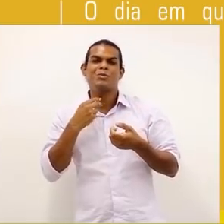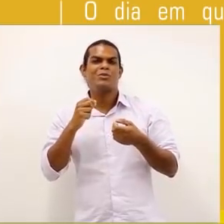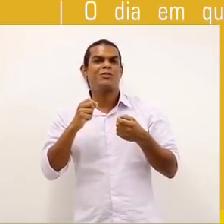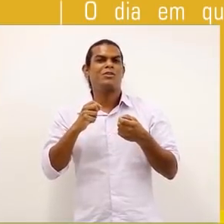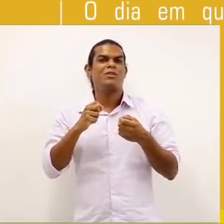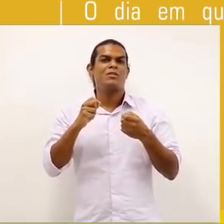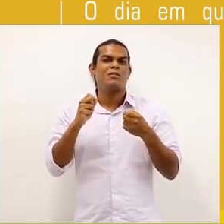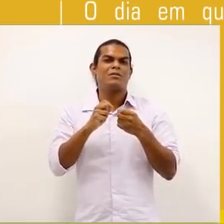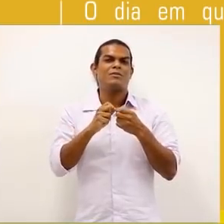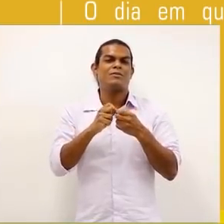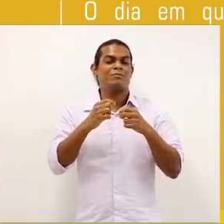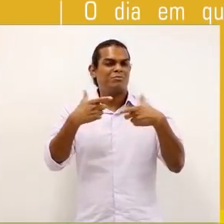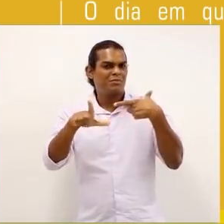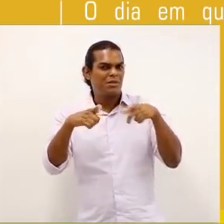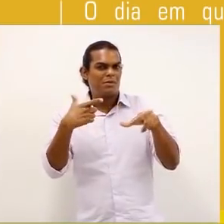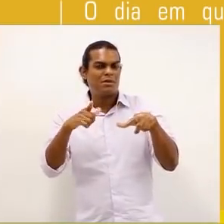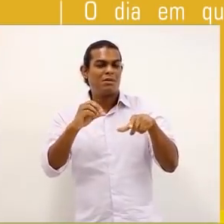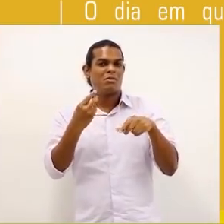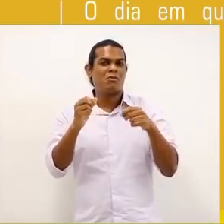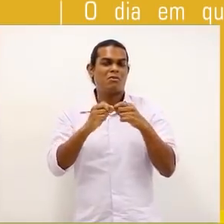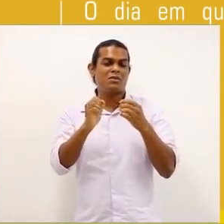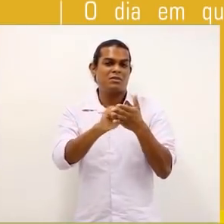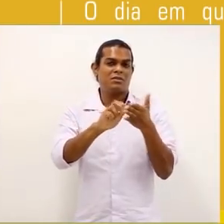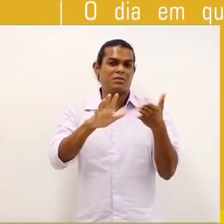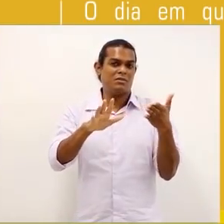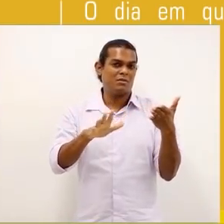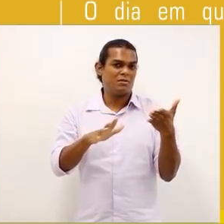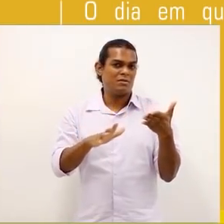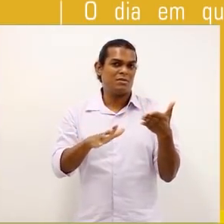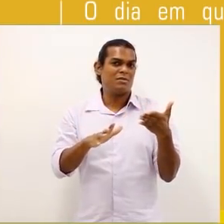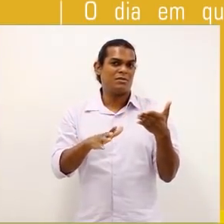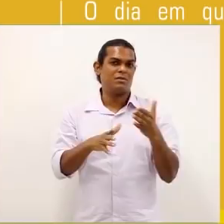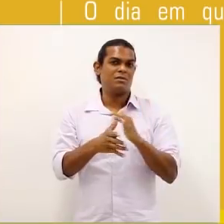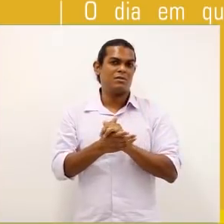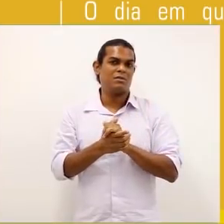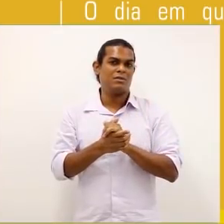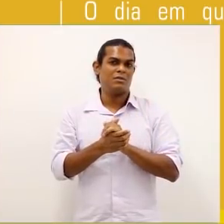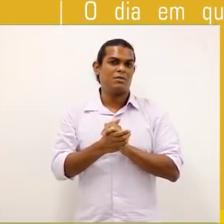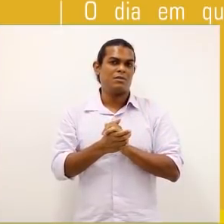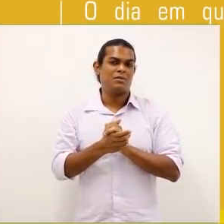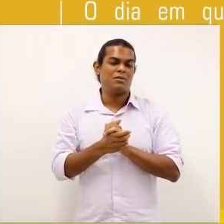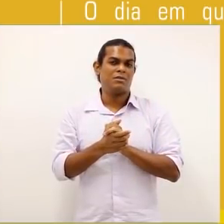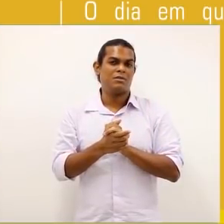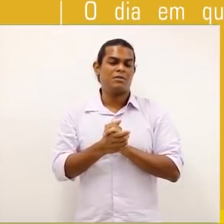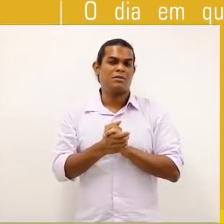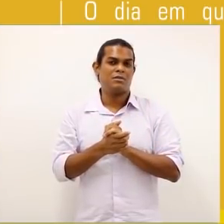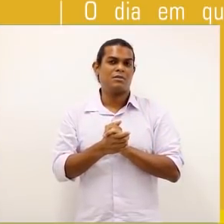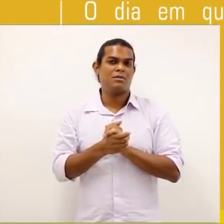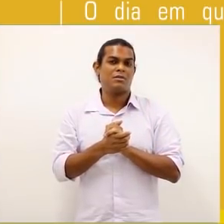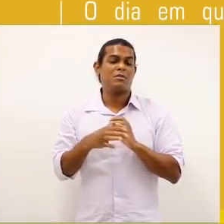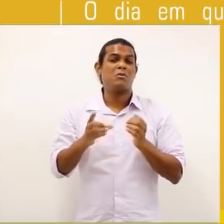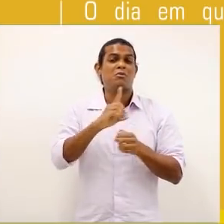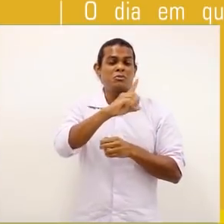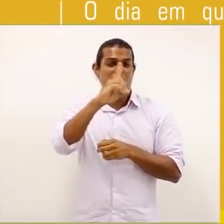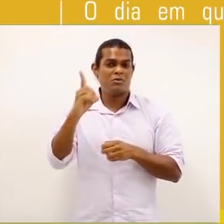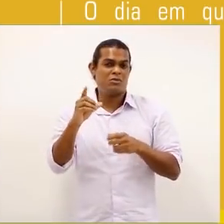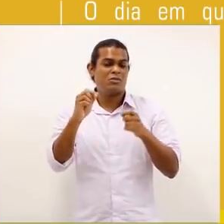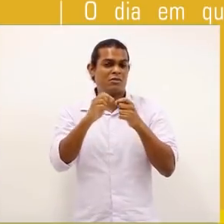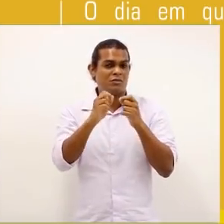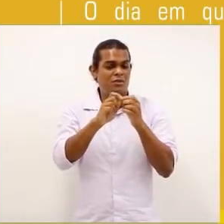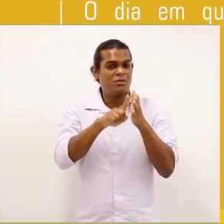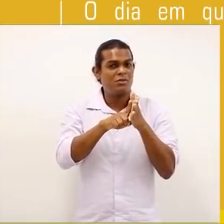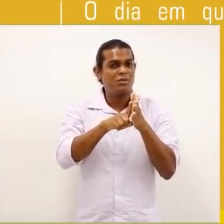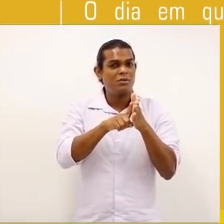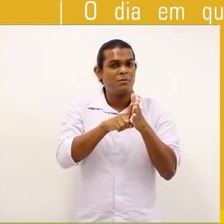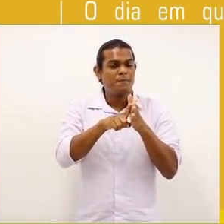uma segregação compulsória, ele não pediu para não ir, mas terminou não podendo ir ao trabalho. E o dia que ele realizou o diagnóstico, foi embora fazer